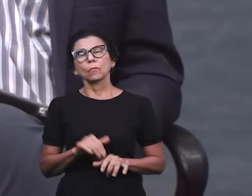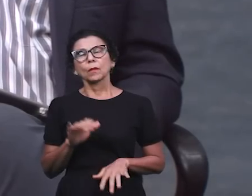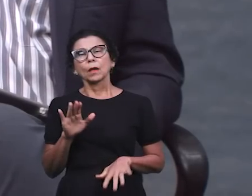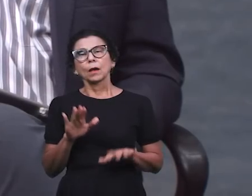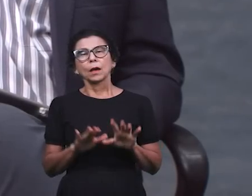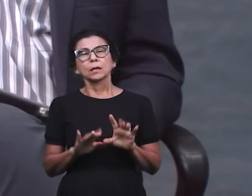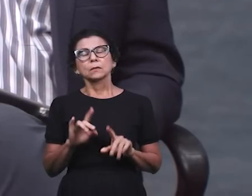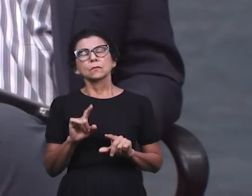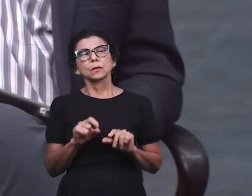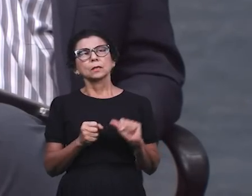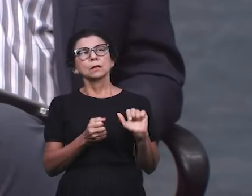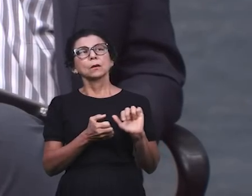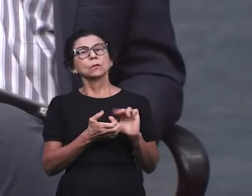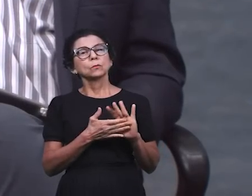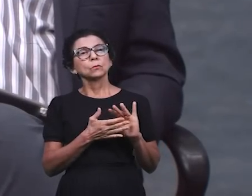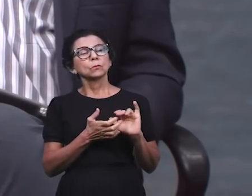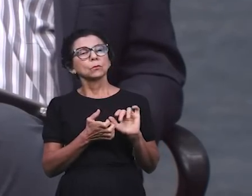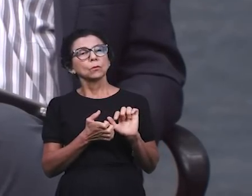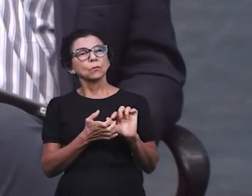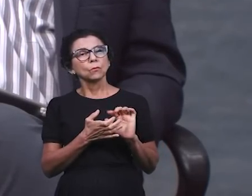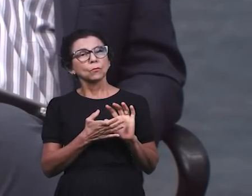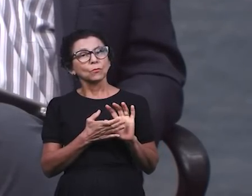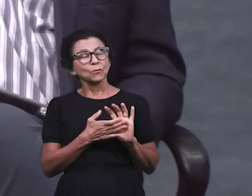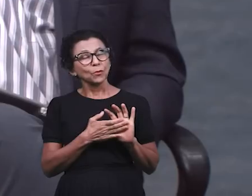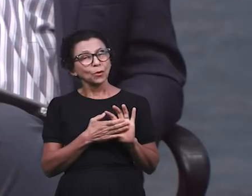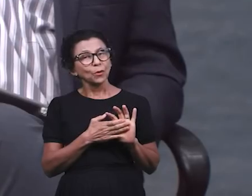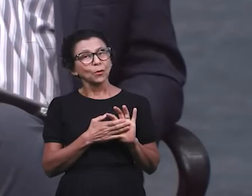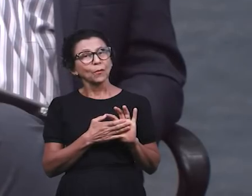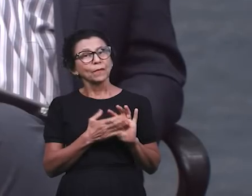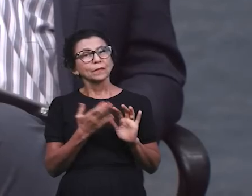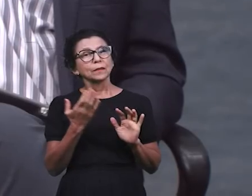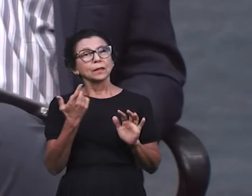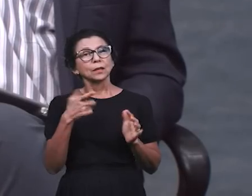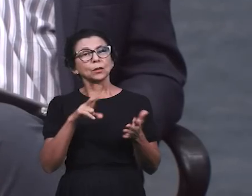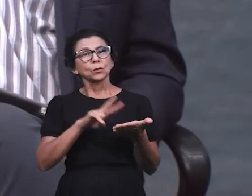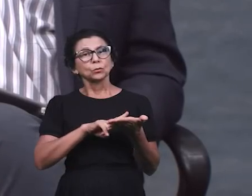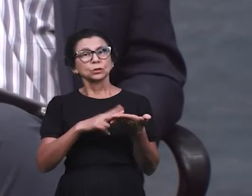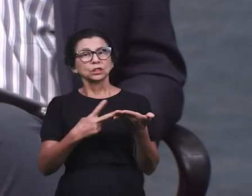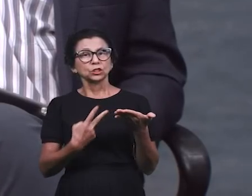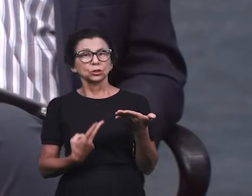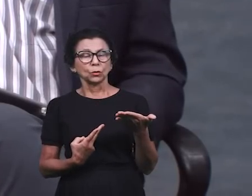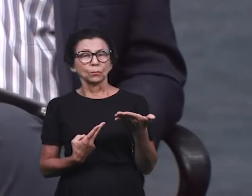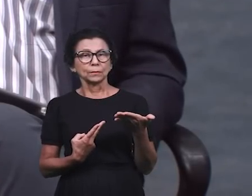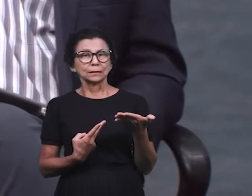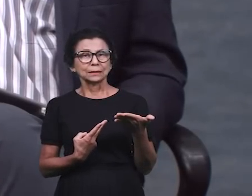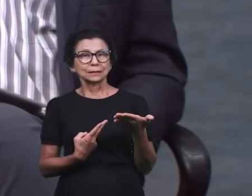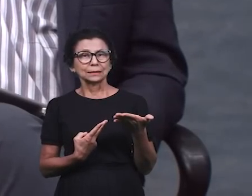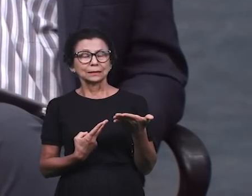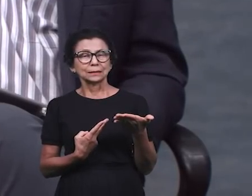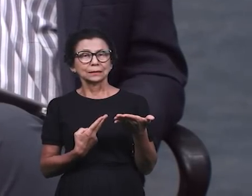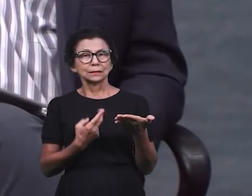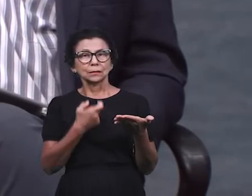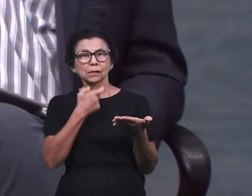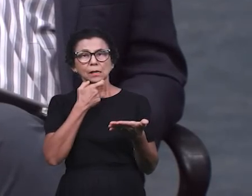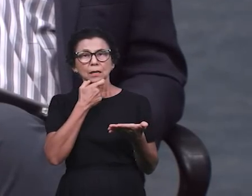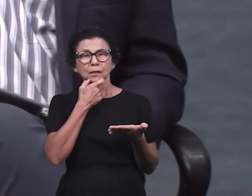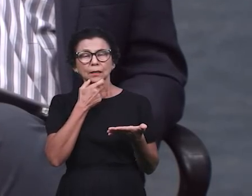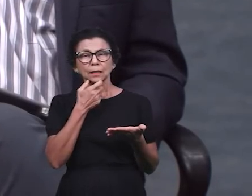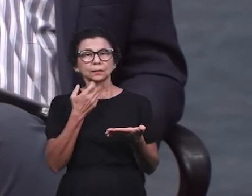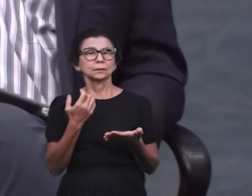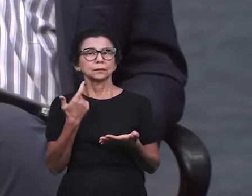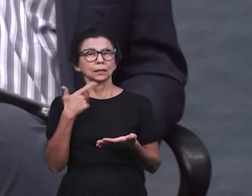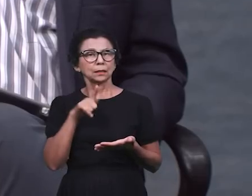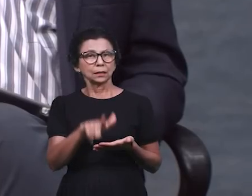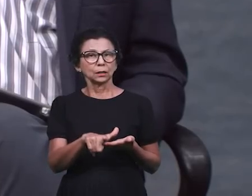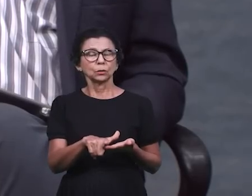louvor em outros idiomas, principalmente em inglês. São grupos